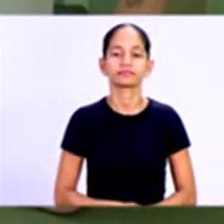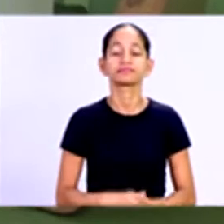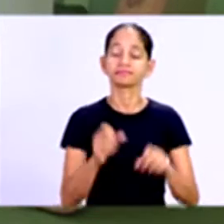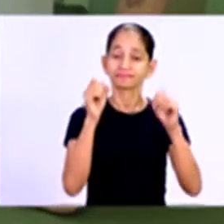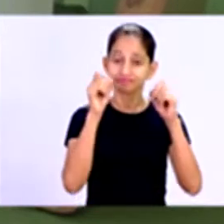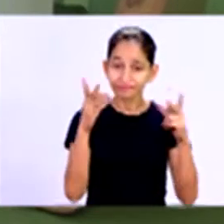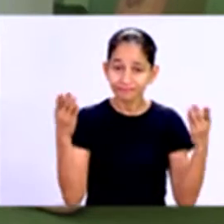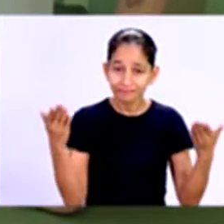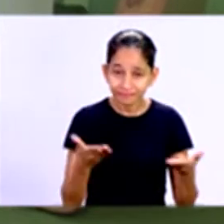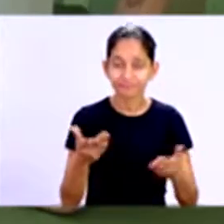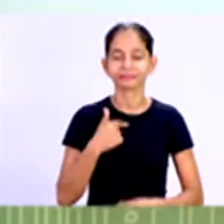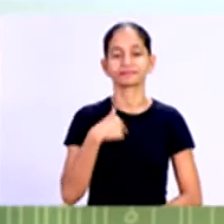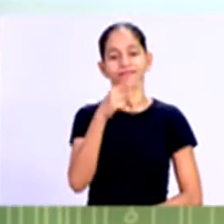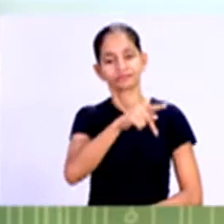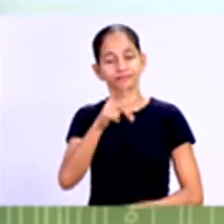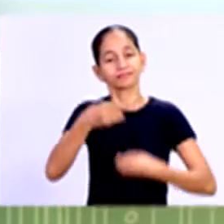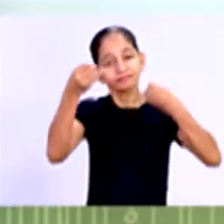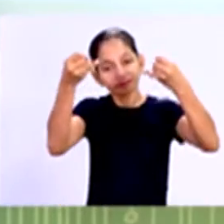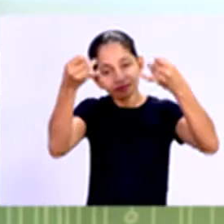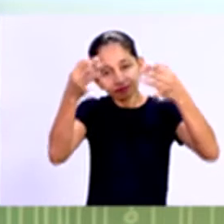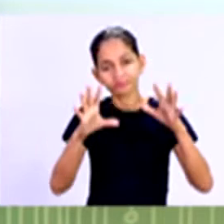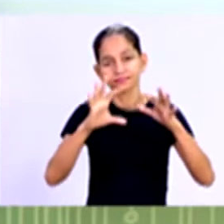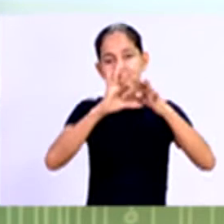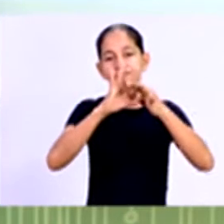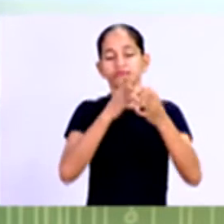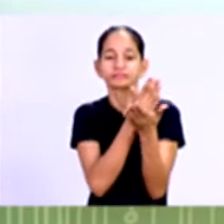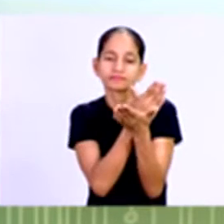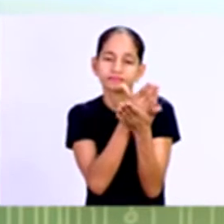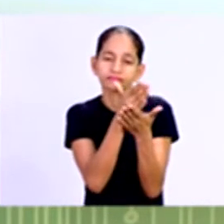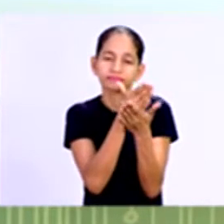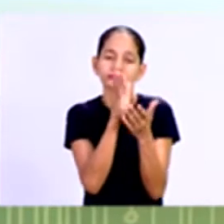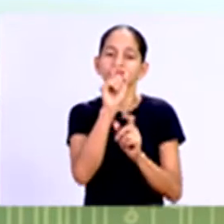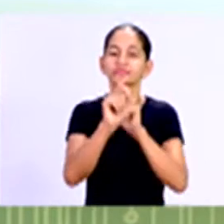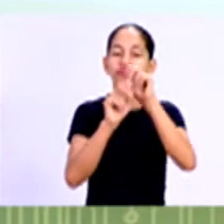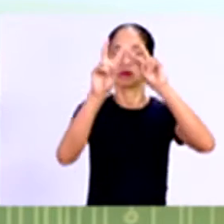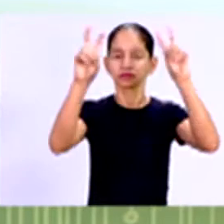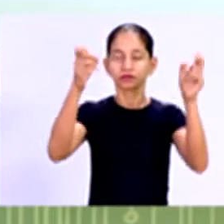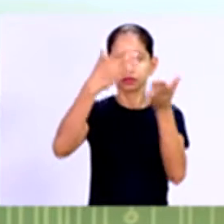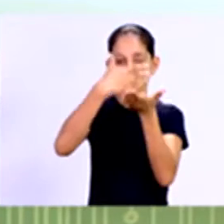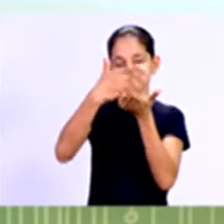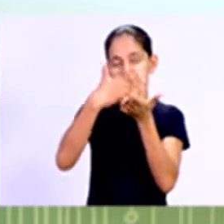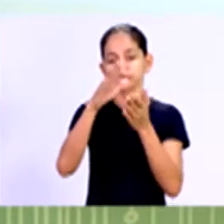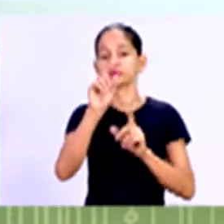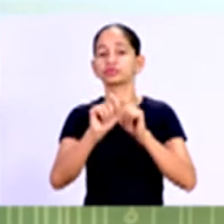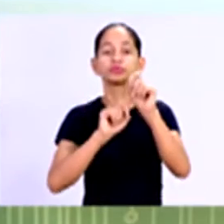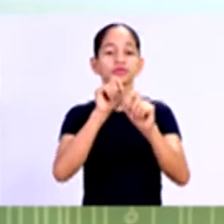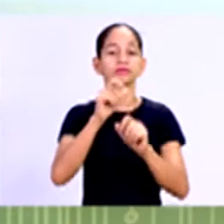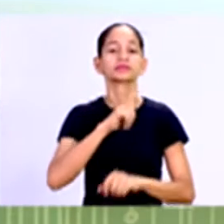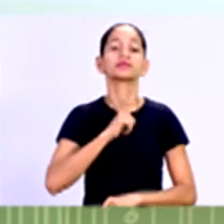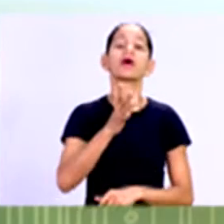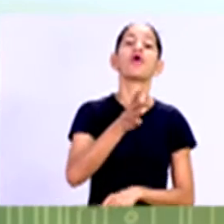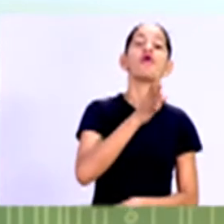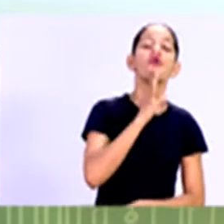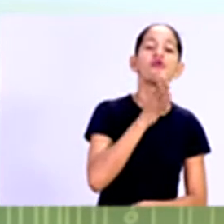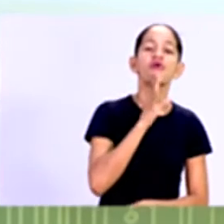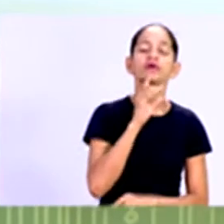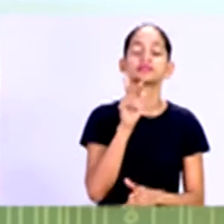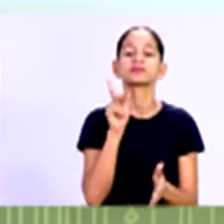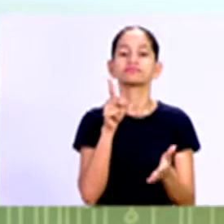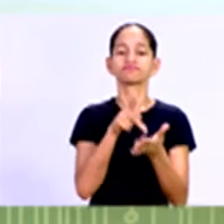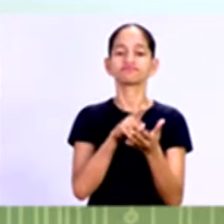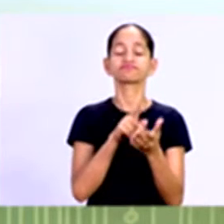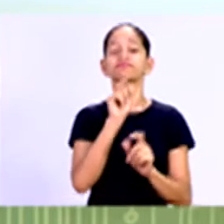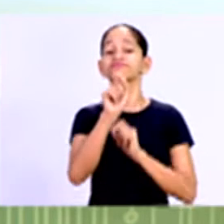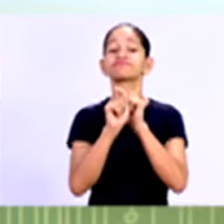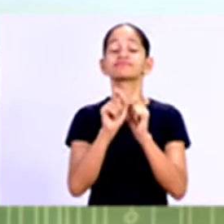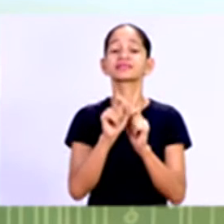Ok. Como o professor David falou, nós vamos começar hoje conversando um pouco, conhecendo um pouco mais sobre o